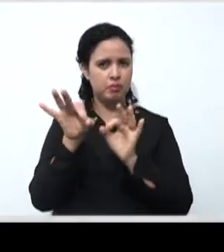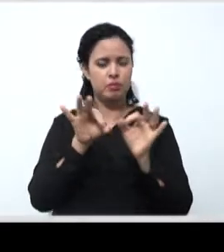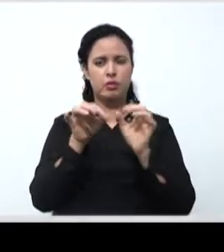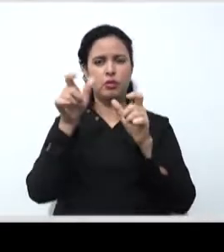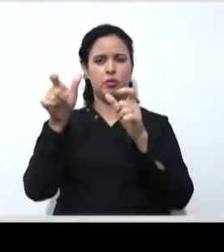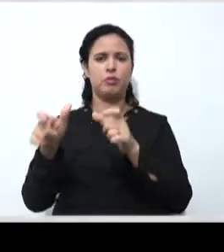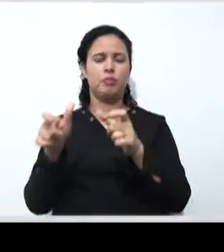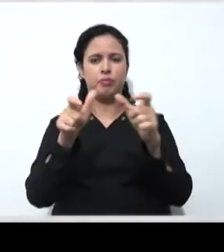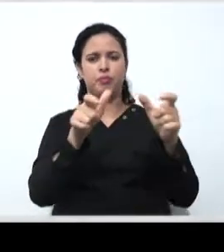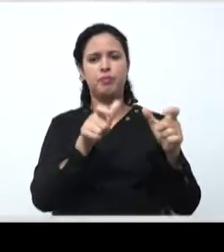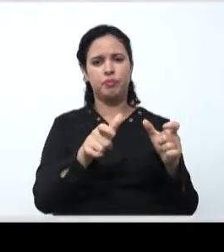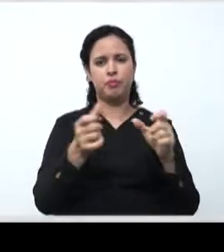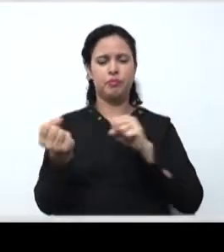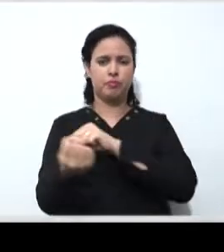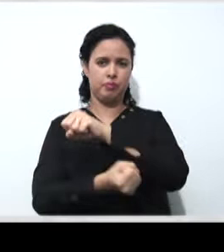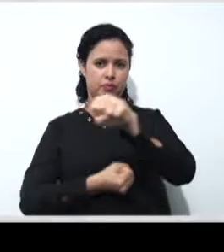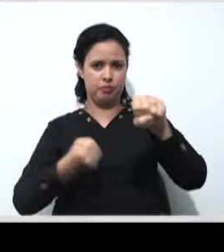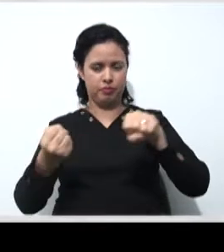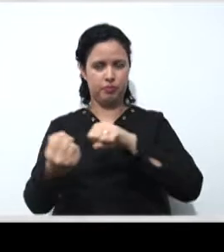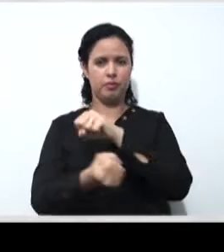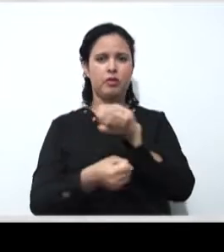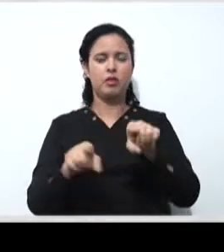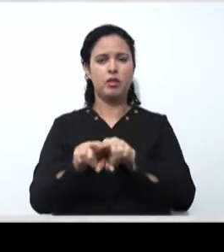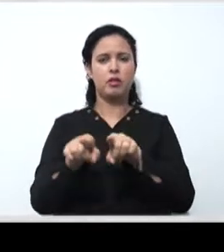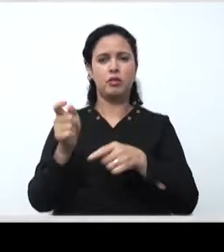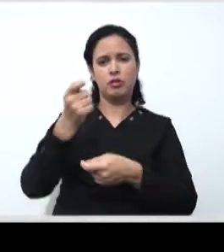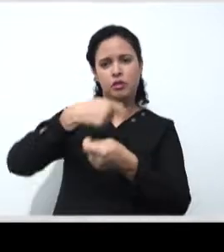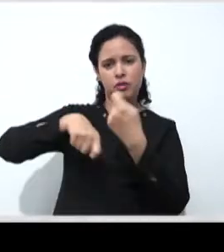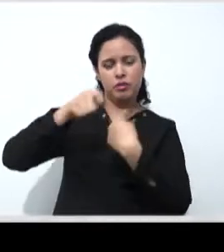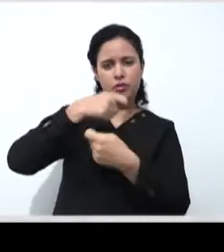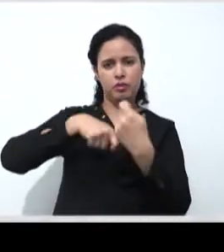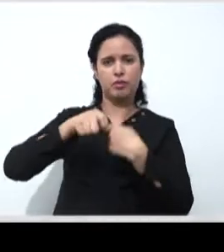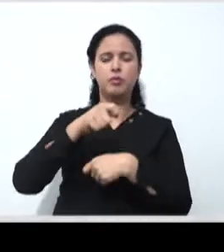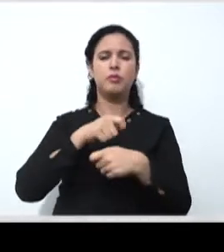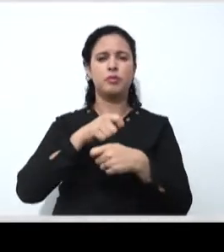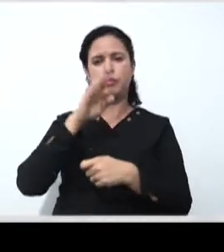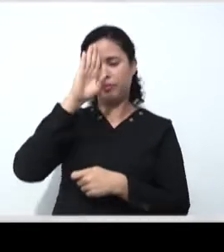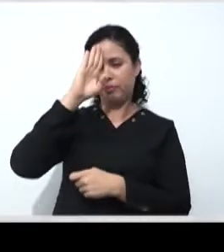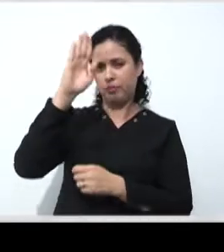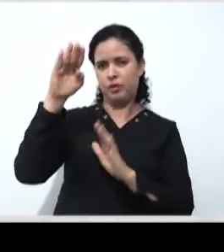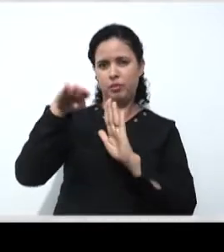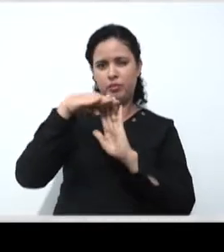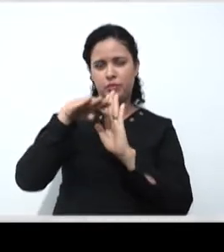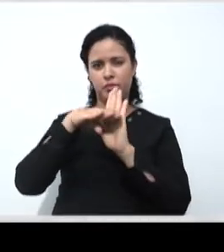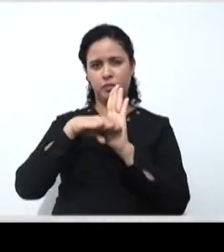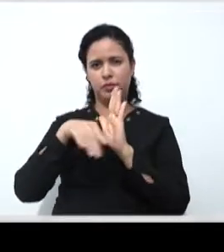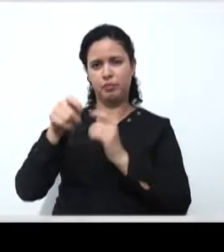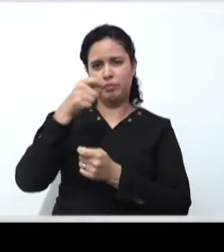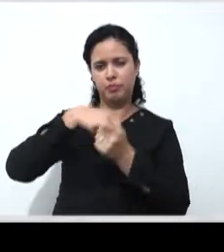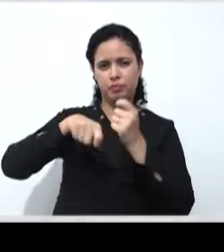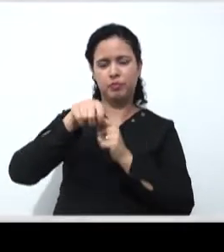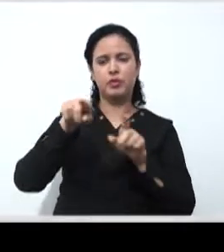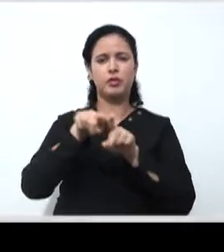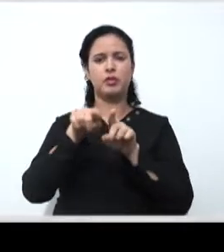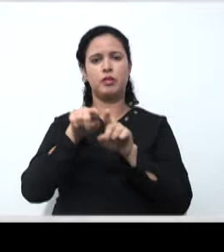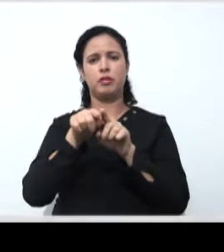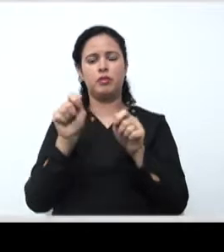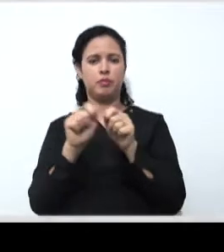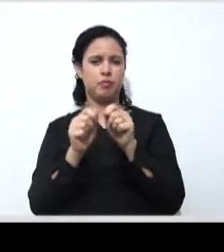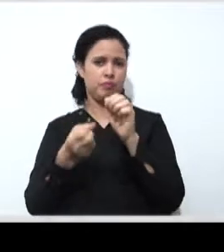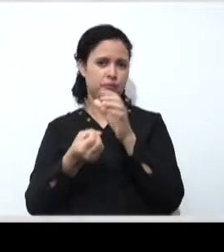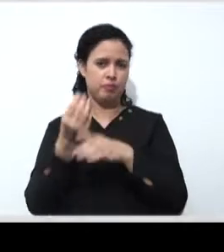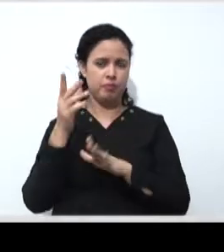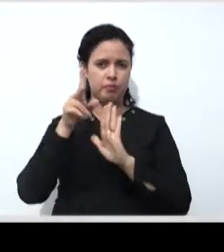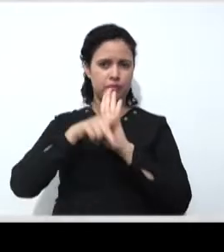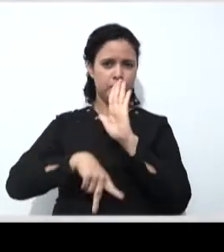local e sustentabilidade, definição de negócio, principalmente etapas do negócio e elaboração do plano de negócio. Já quero adiantar